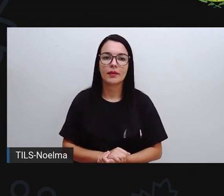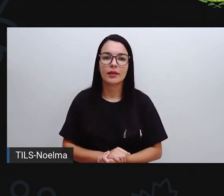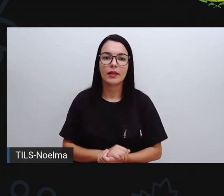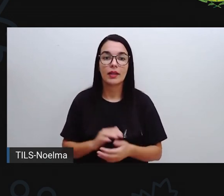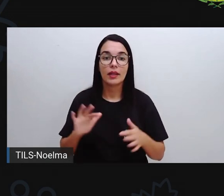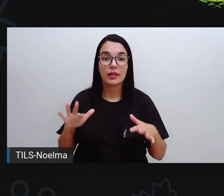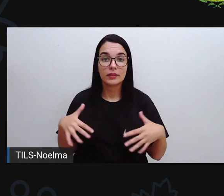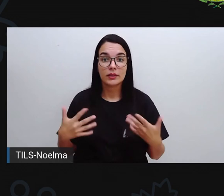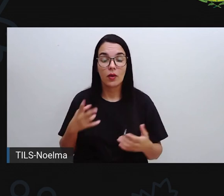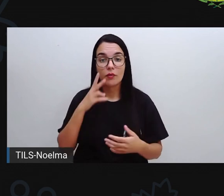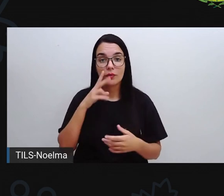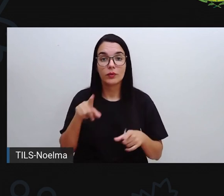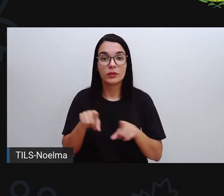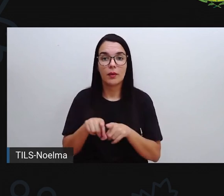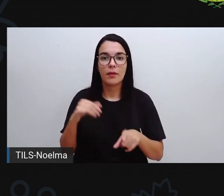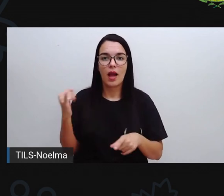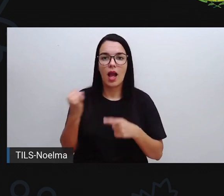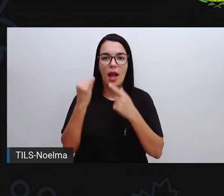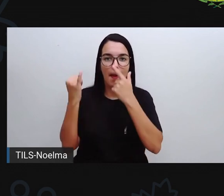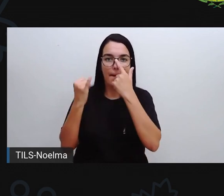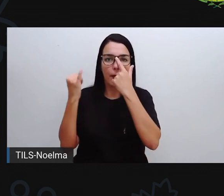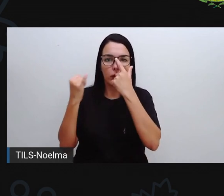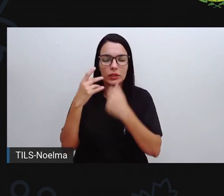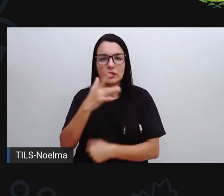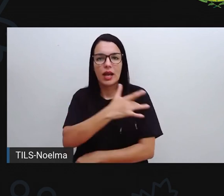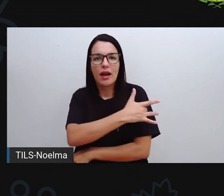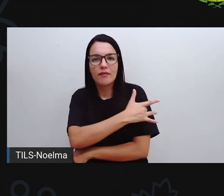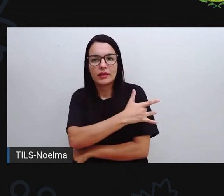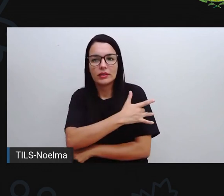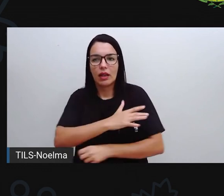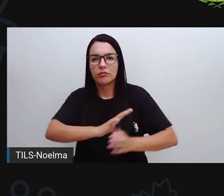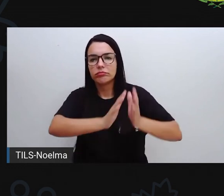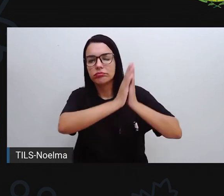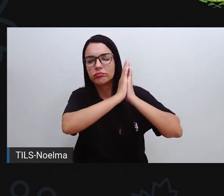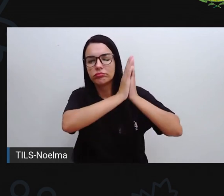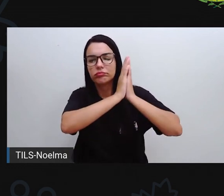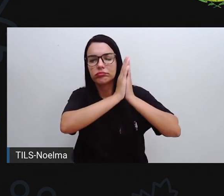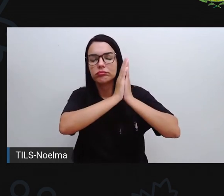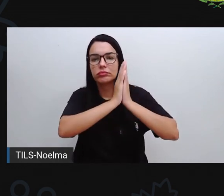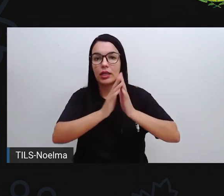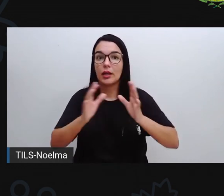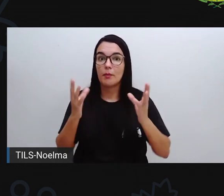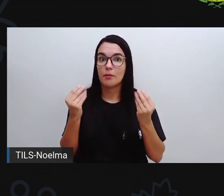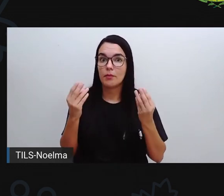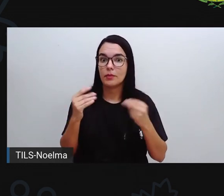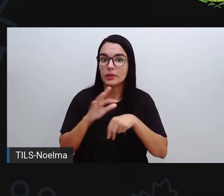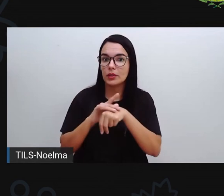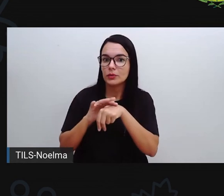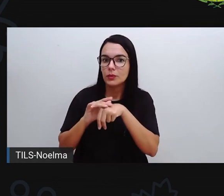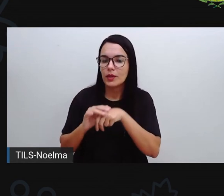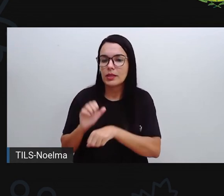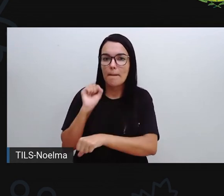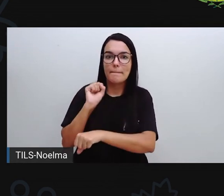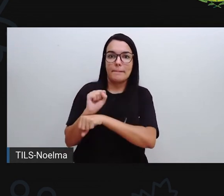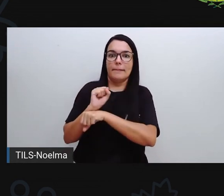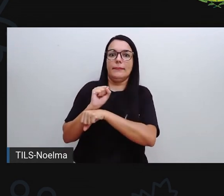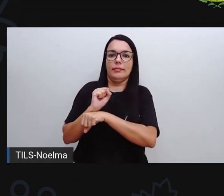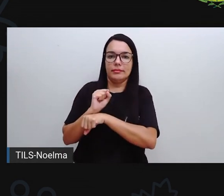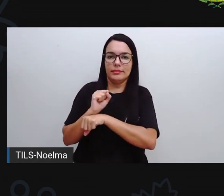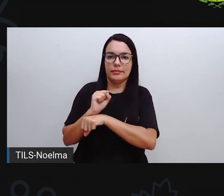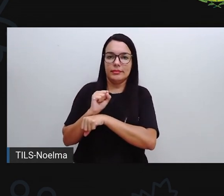gente já viu a importância que se tem essas vacinas. Graças a essas vacinas, muitas doenças aí conseguiram